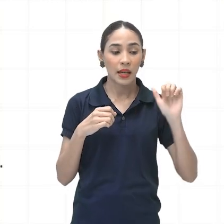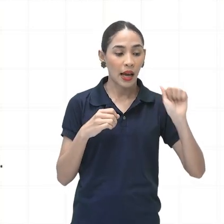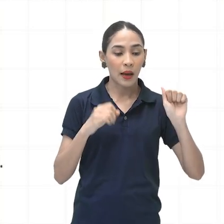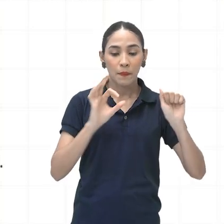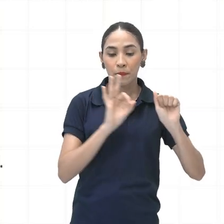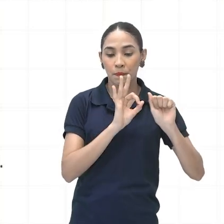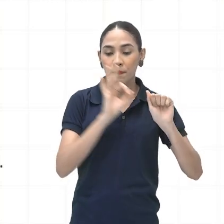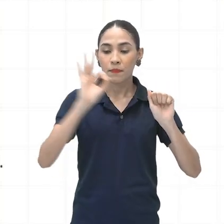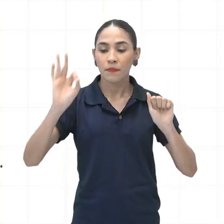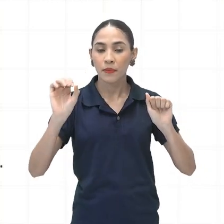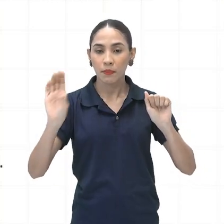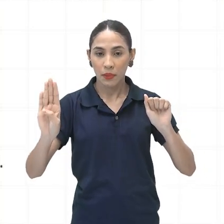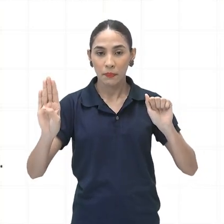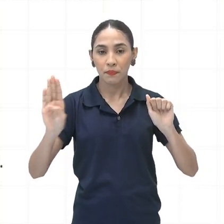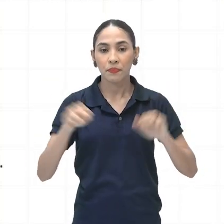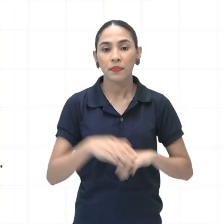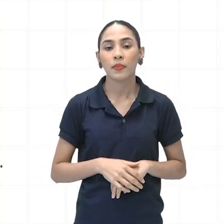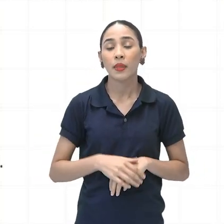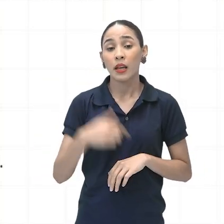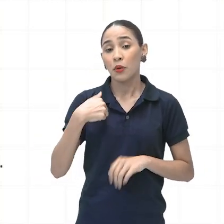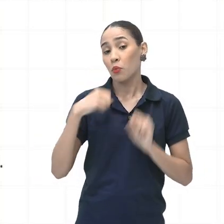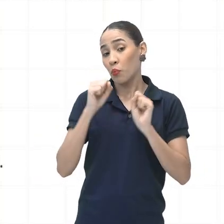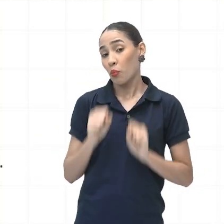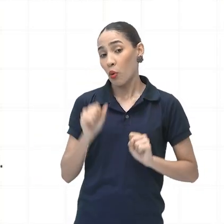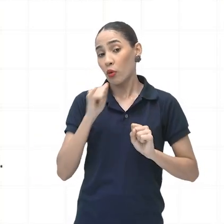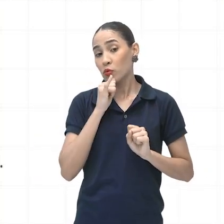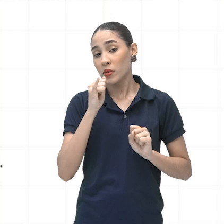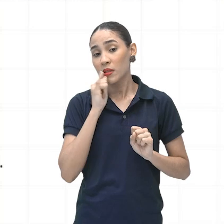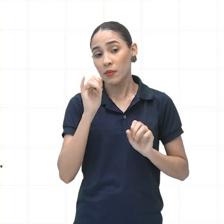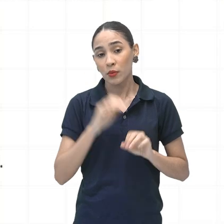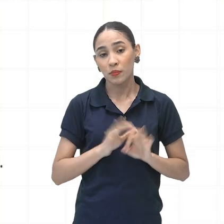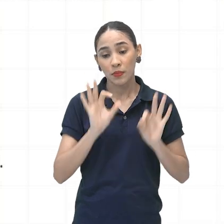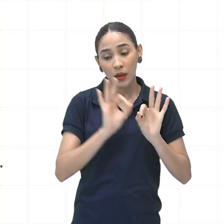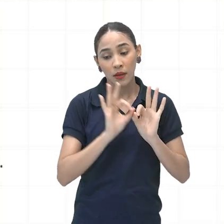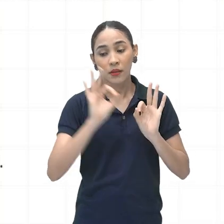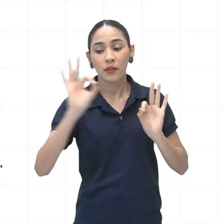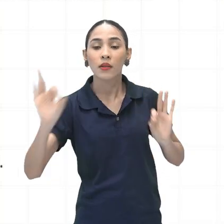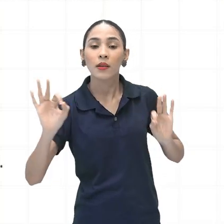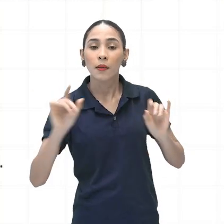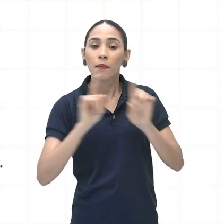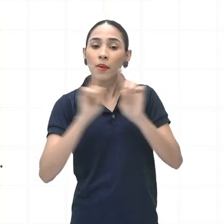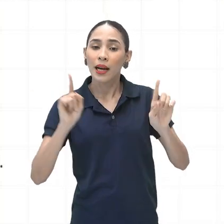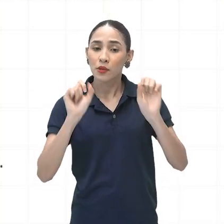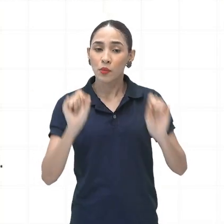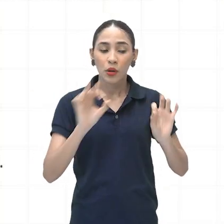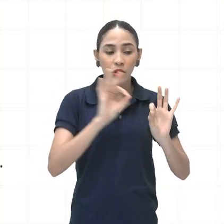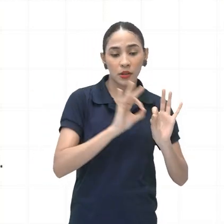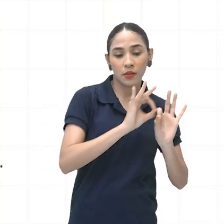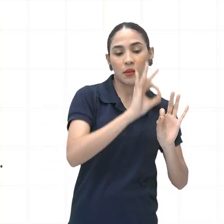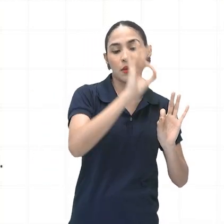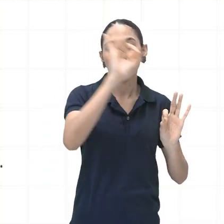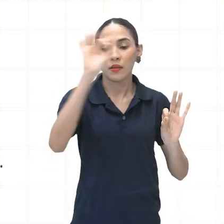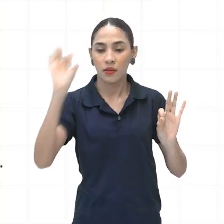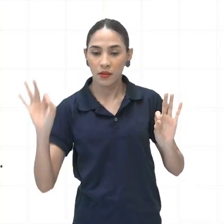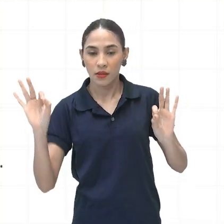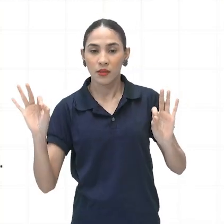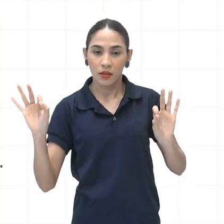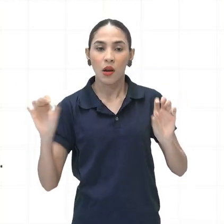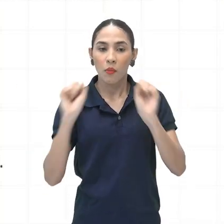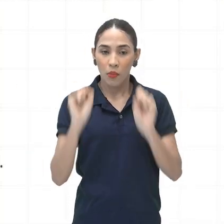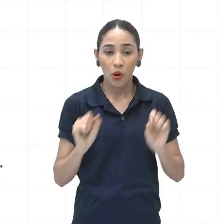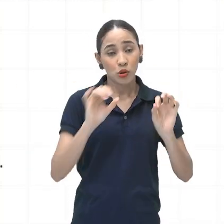até a cidade B. Ah, eu posso ir por esse caminho, mas eu posso fazer assim, né, também? Pode